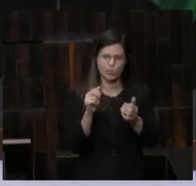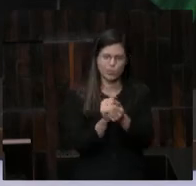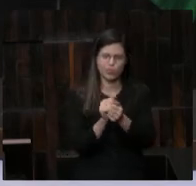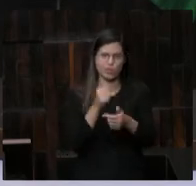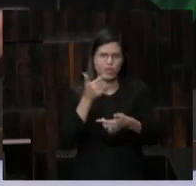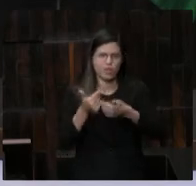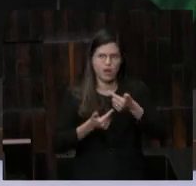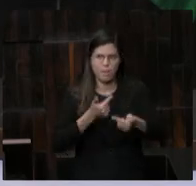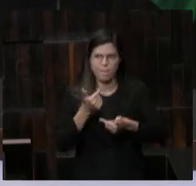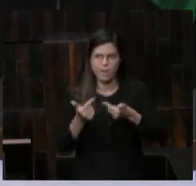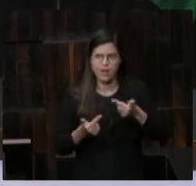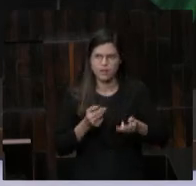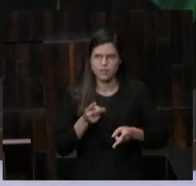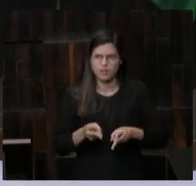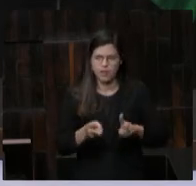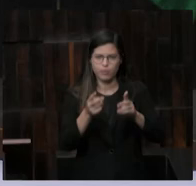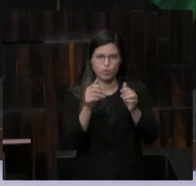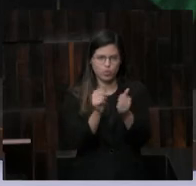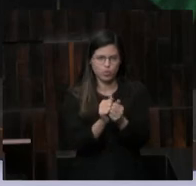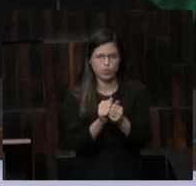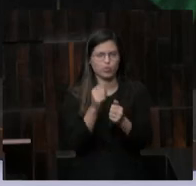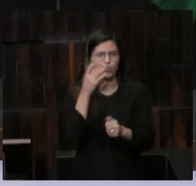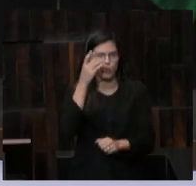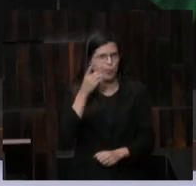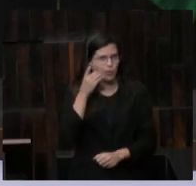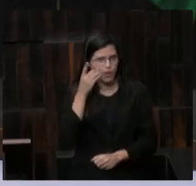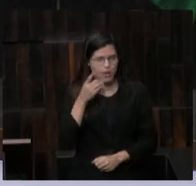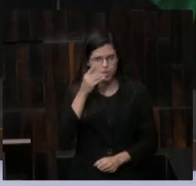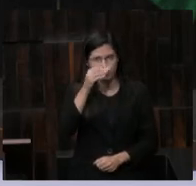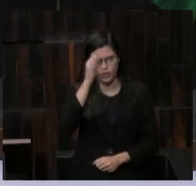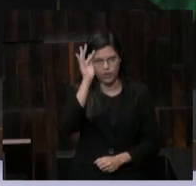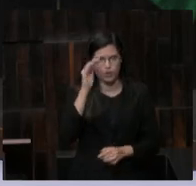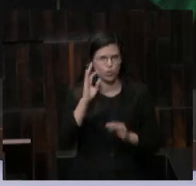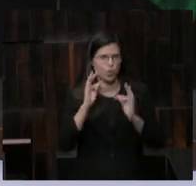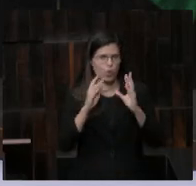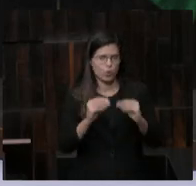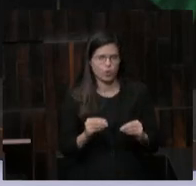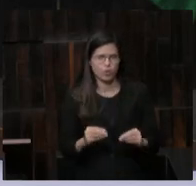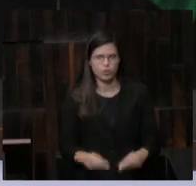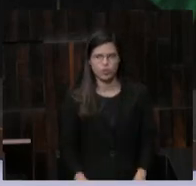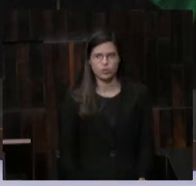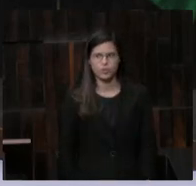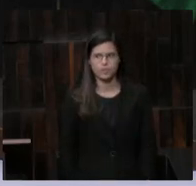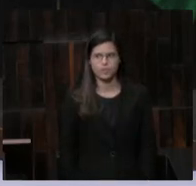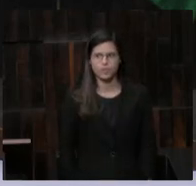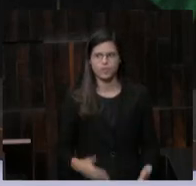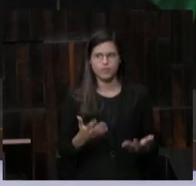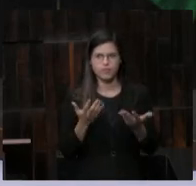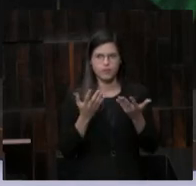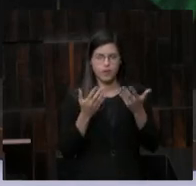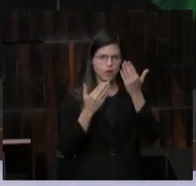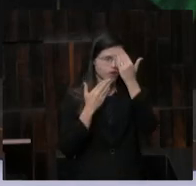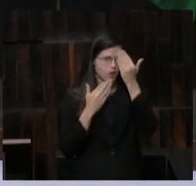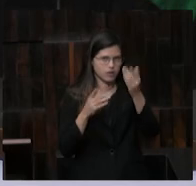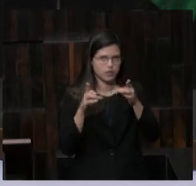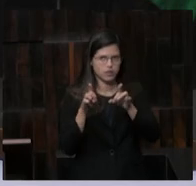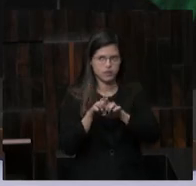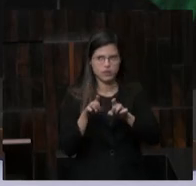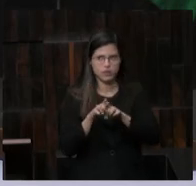trabalhando, a União também junto com o deputado, com todos. Quero agradecer também,